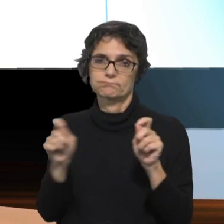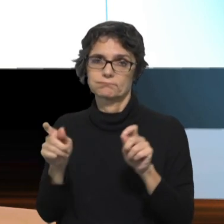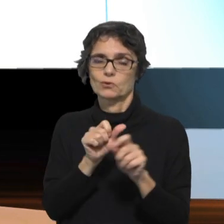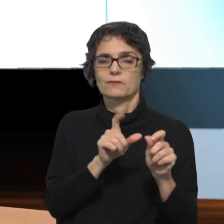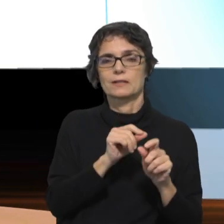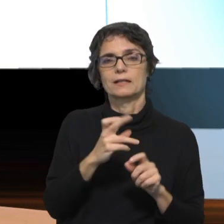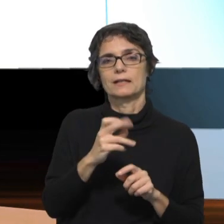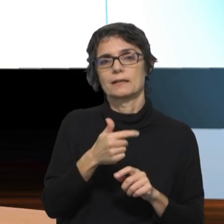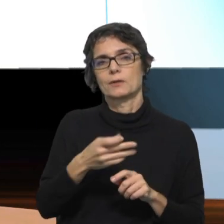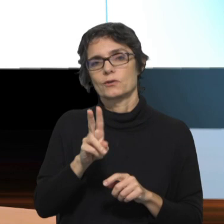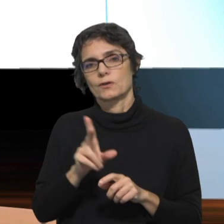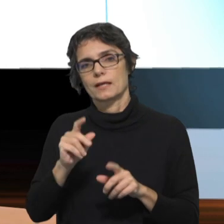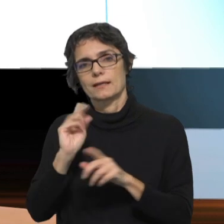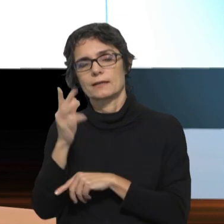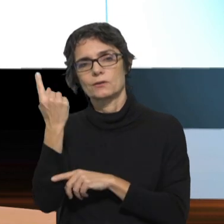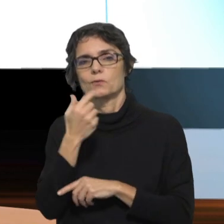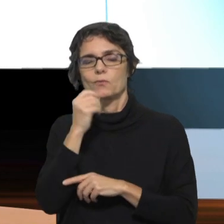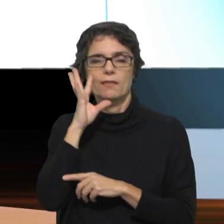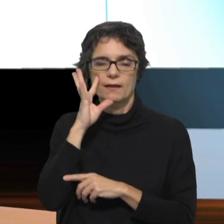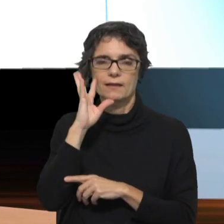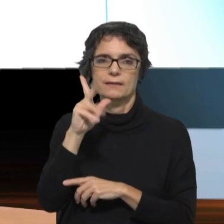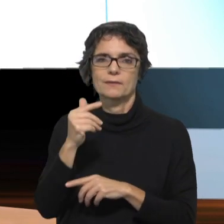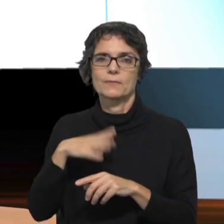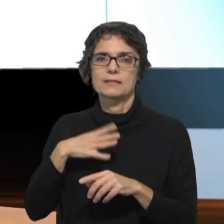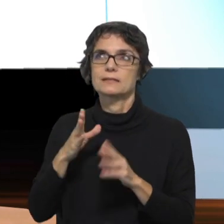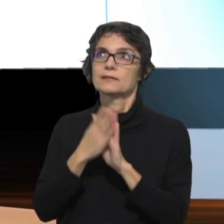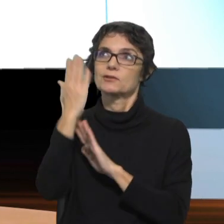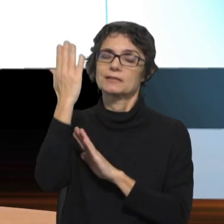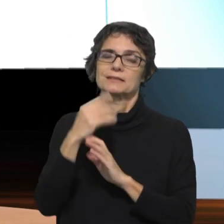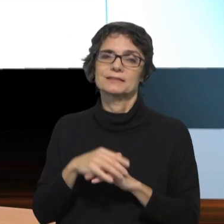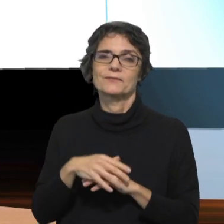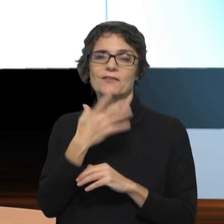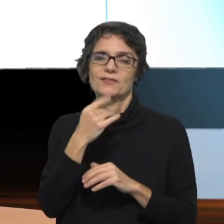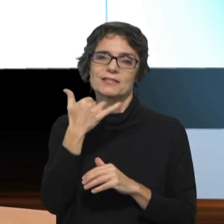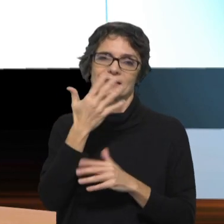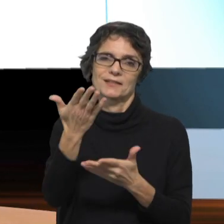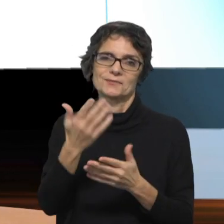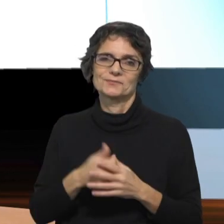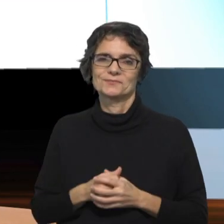na Antena 1. Votos de uma ótima tarde. Até amanhã, se Deus quiser, e o Natal muito feliz.